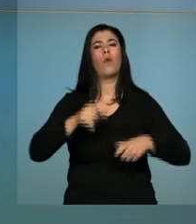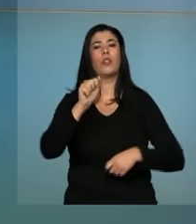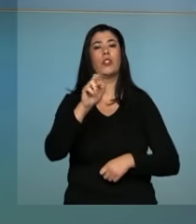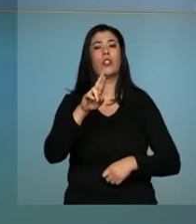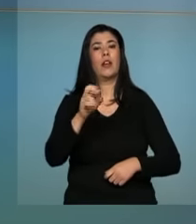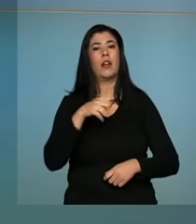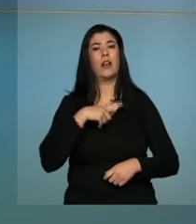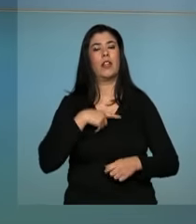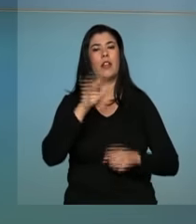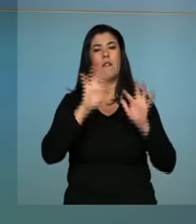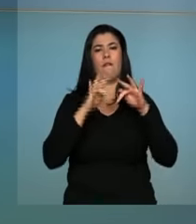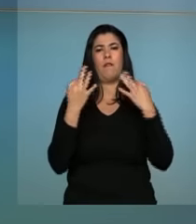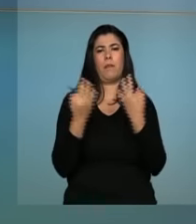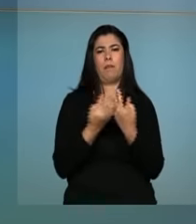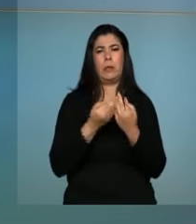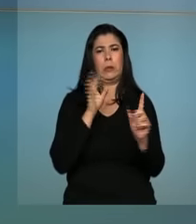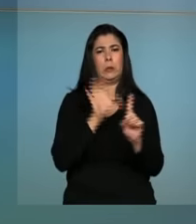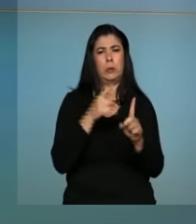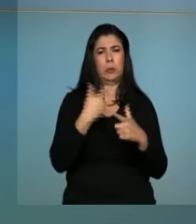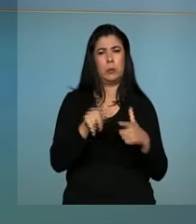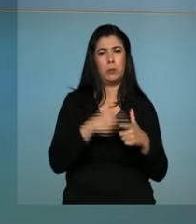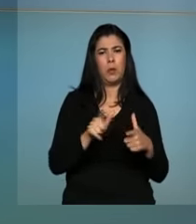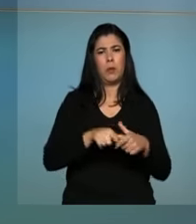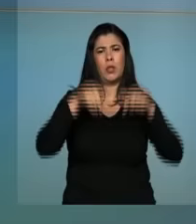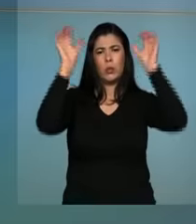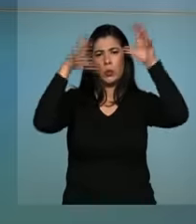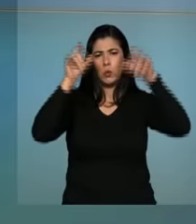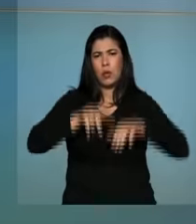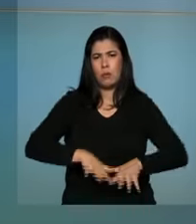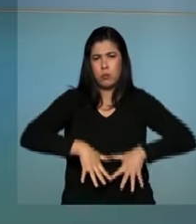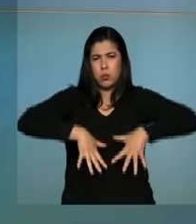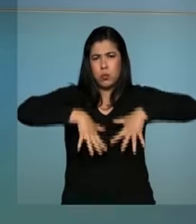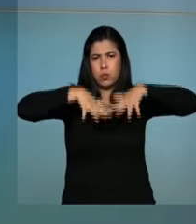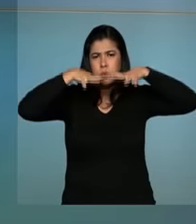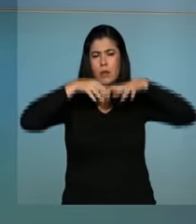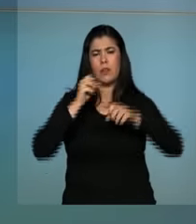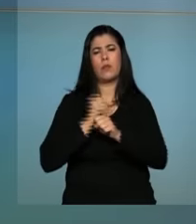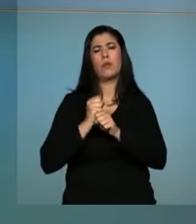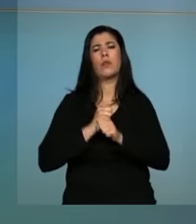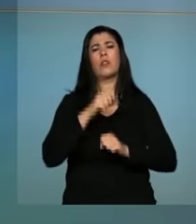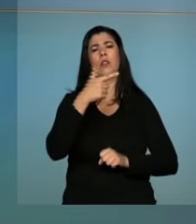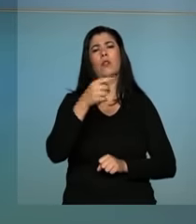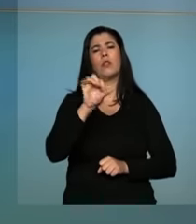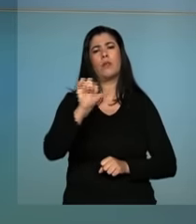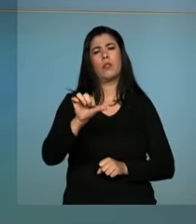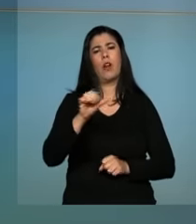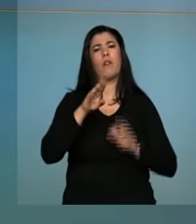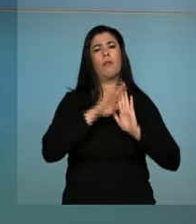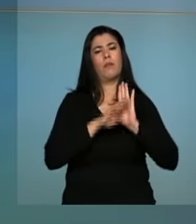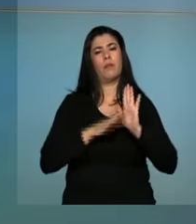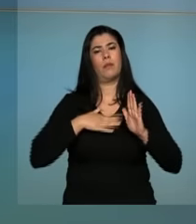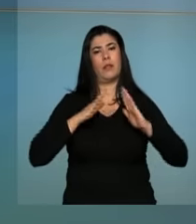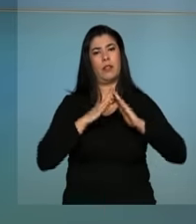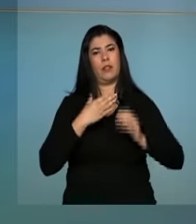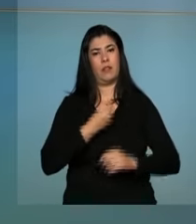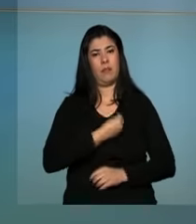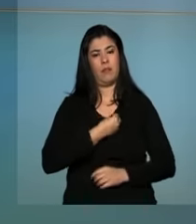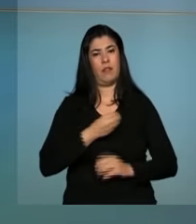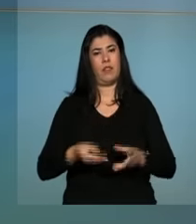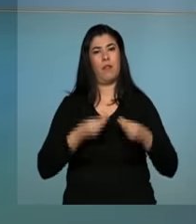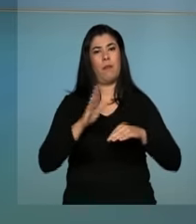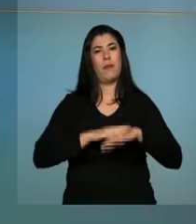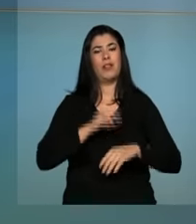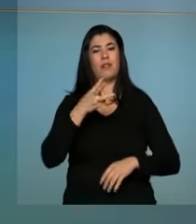pelas enchentes. Desde que foi criado em 2009, o Minha Casa Minha Vida já entregou 2 milhões e 300